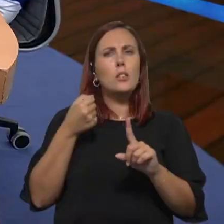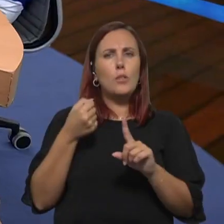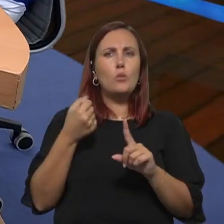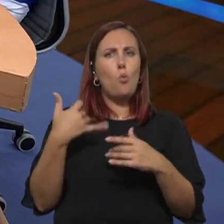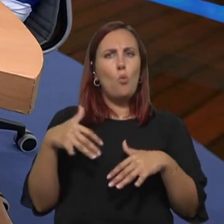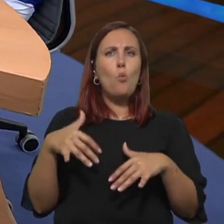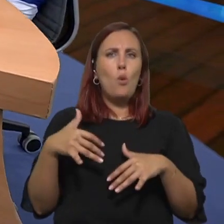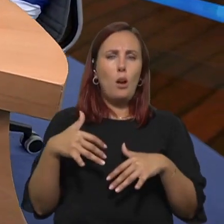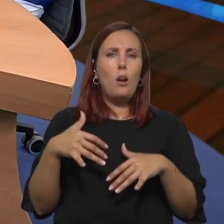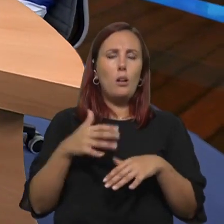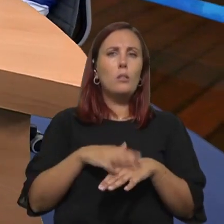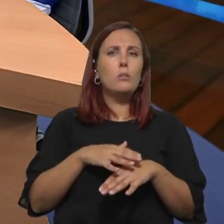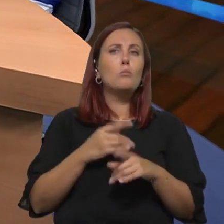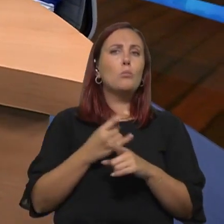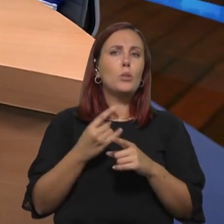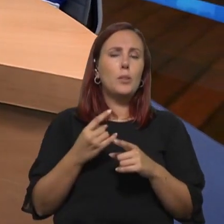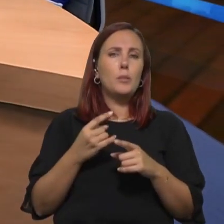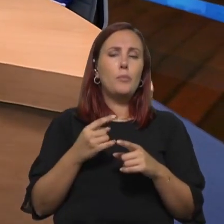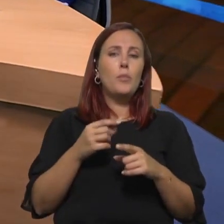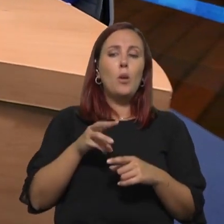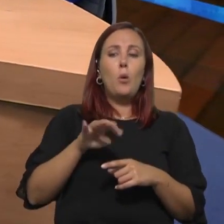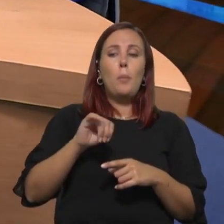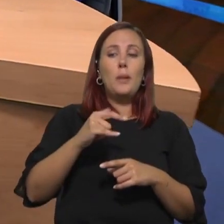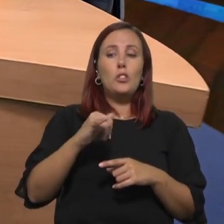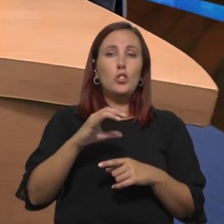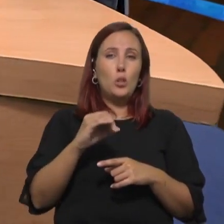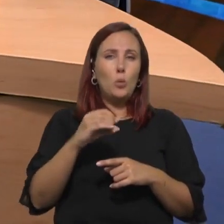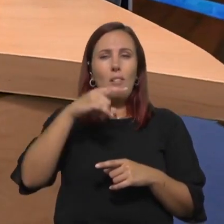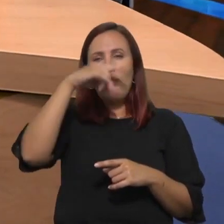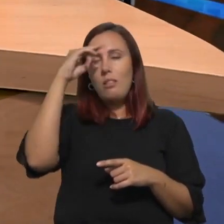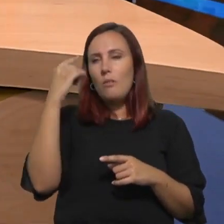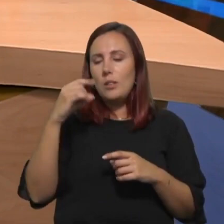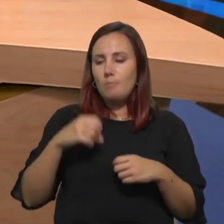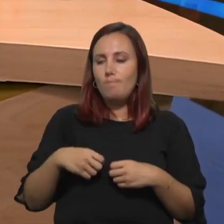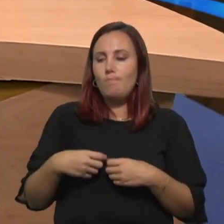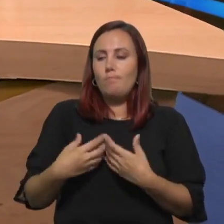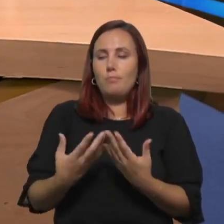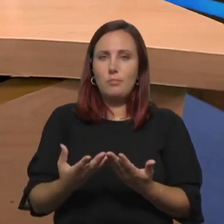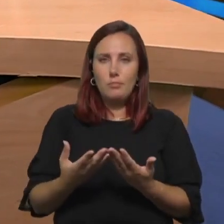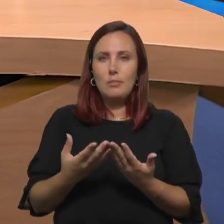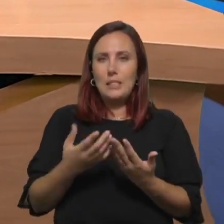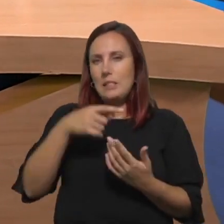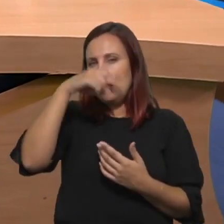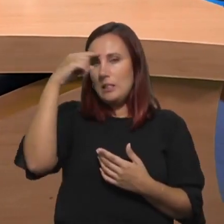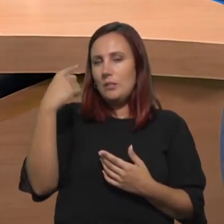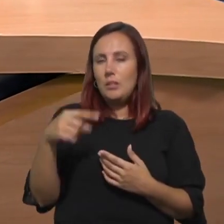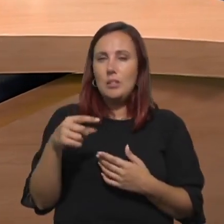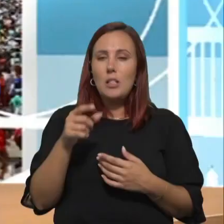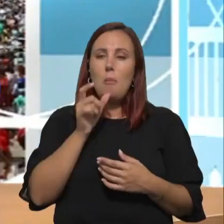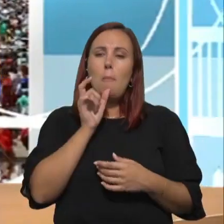Primeiro, porque o místico tem muita dificuldade em transmitir por palavras aquilo que foi a